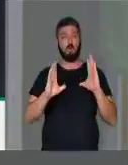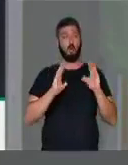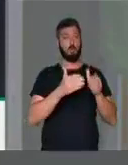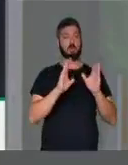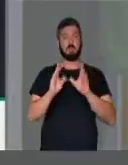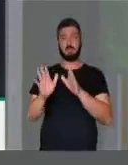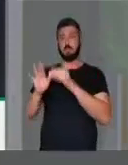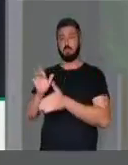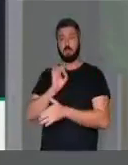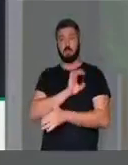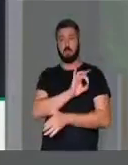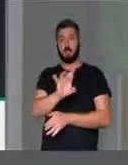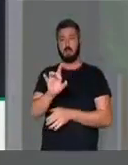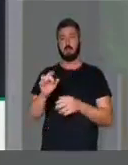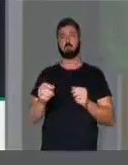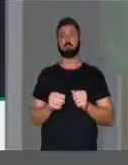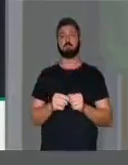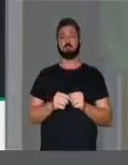comissões,